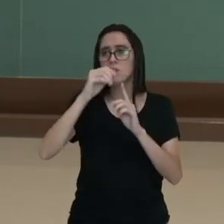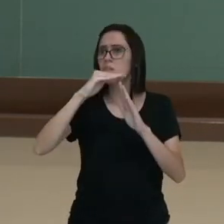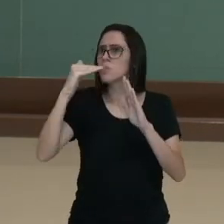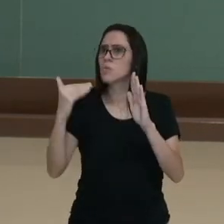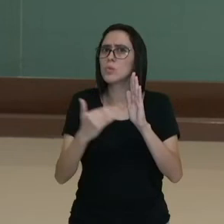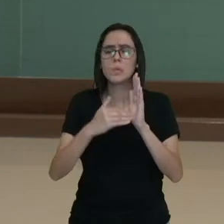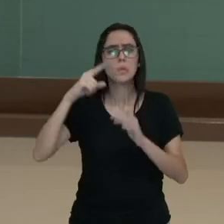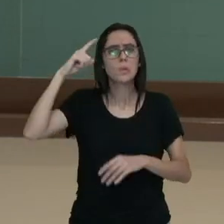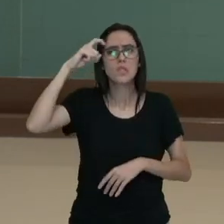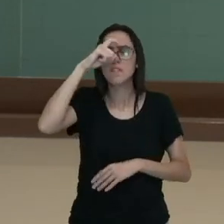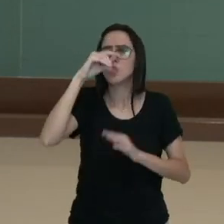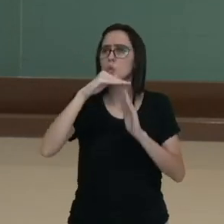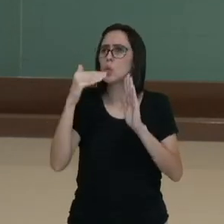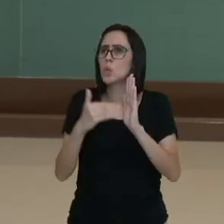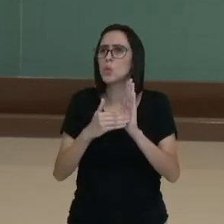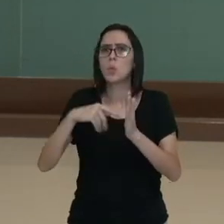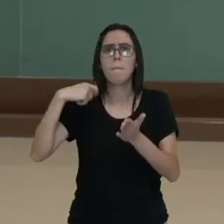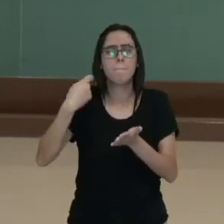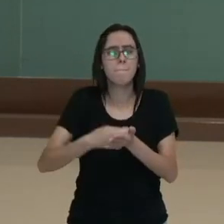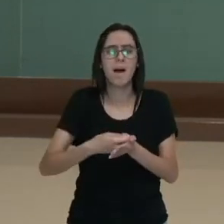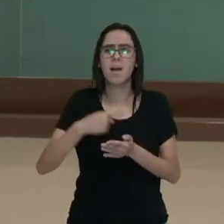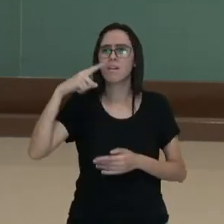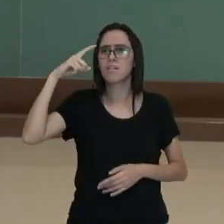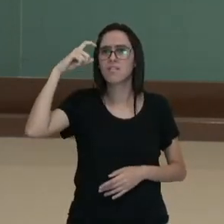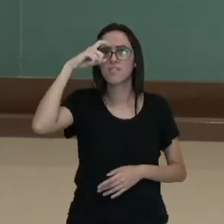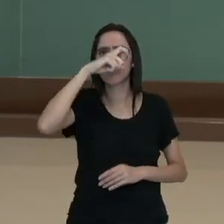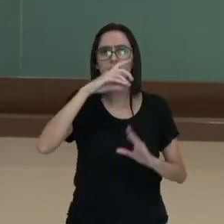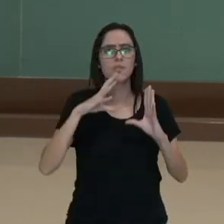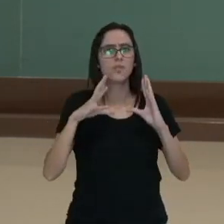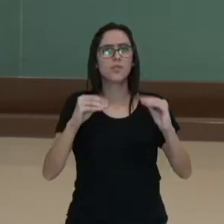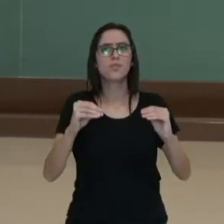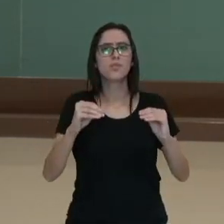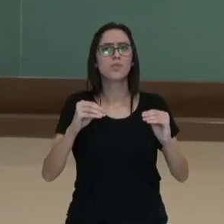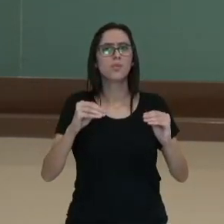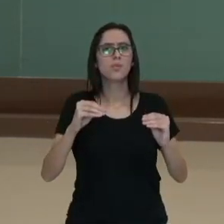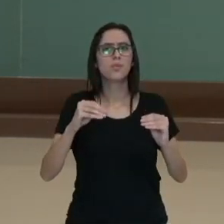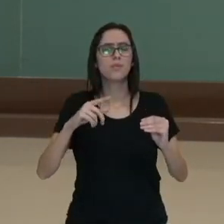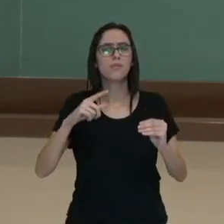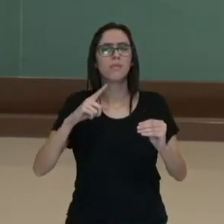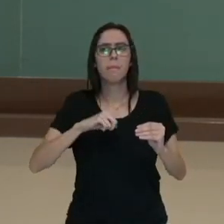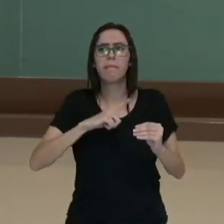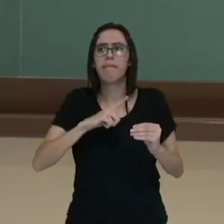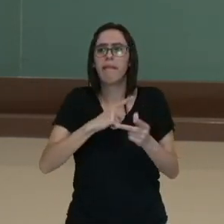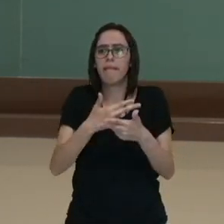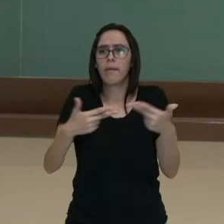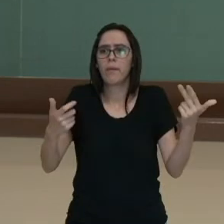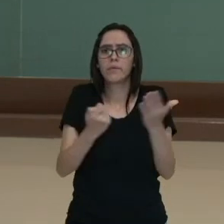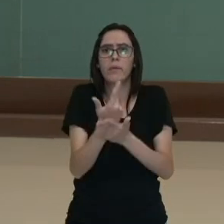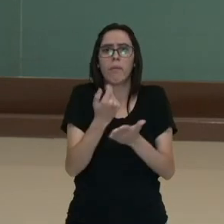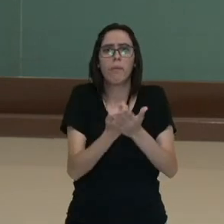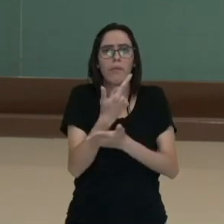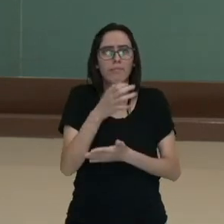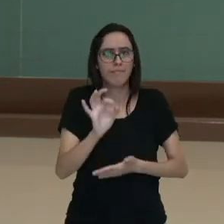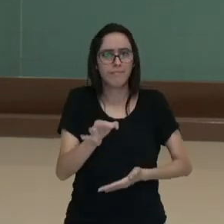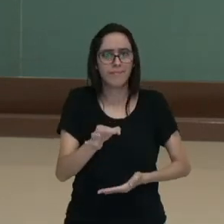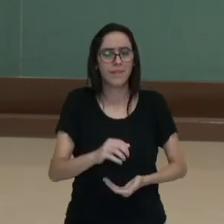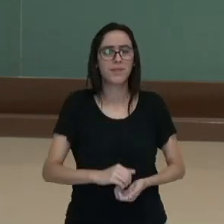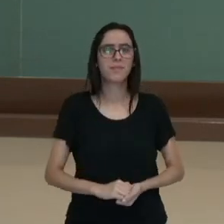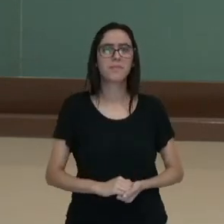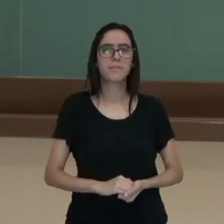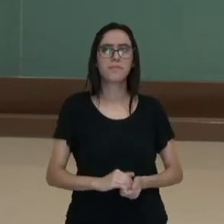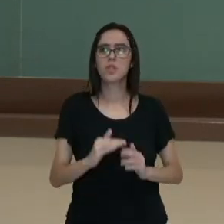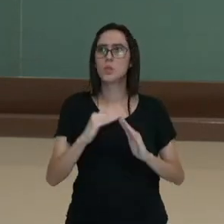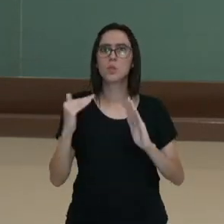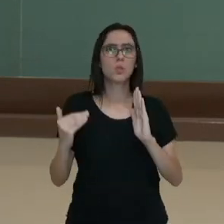preço. Uma sociedade que tudo tem um preço. Tudo tem valor. Tudo tem custar algo. Certo? Sino que todo.